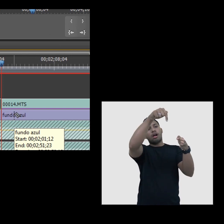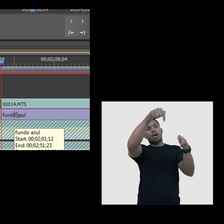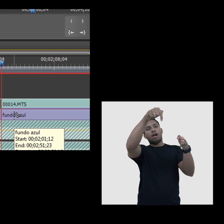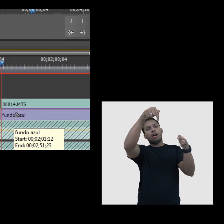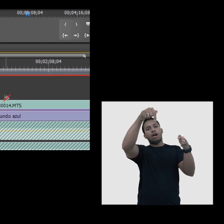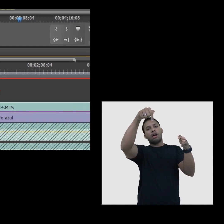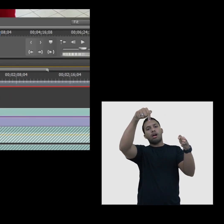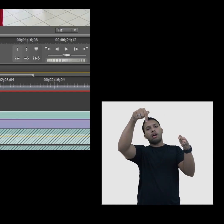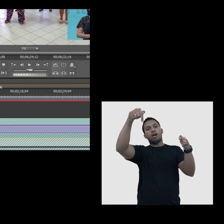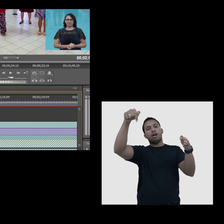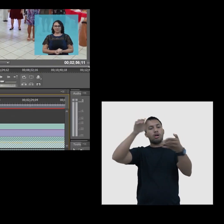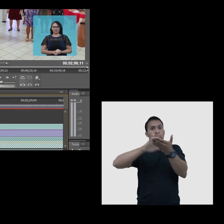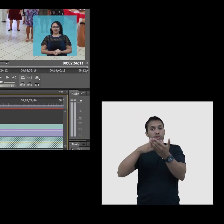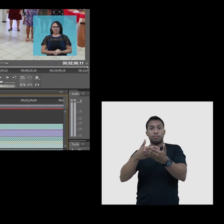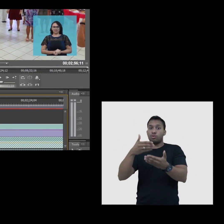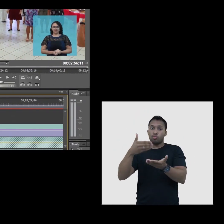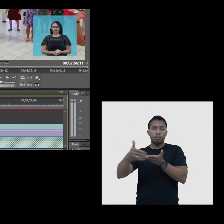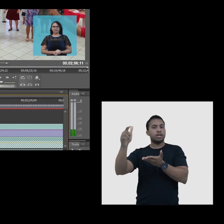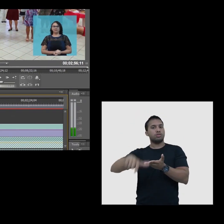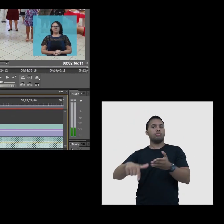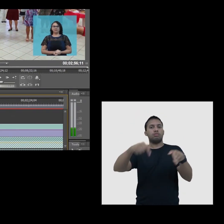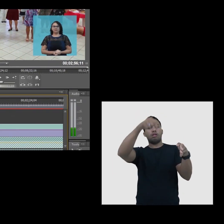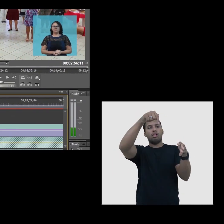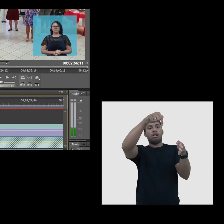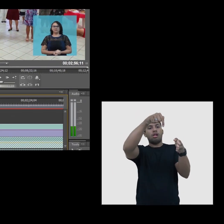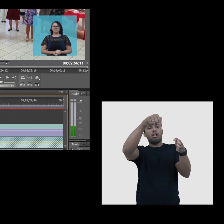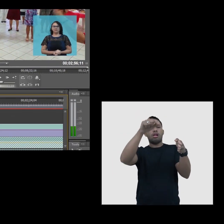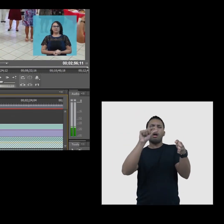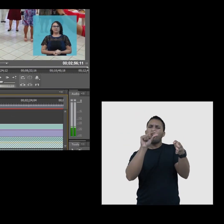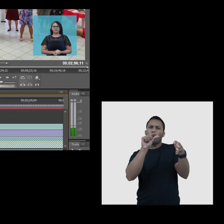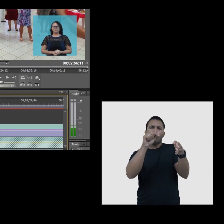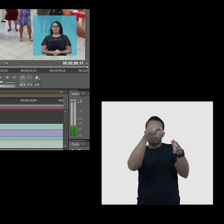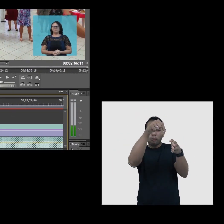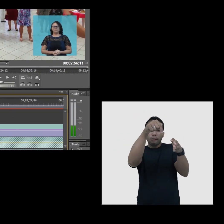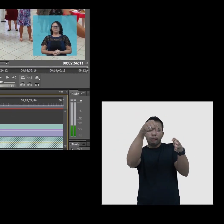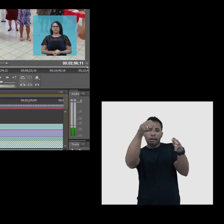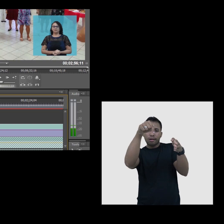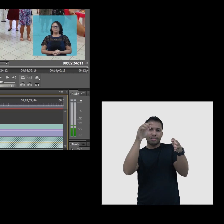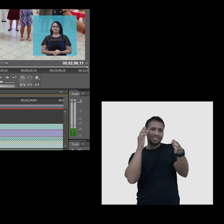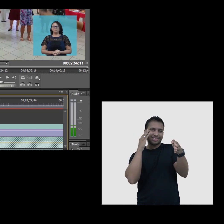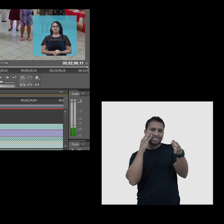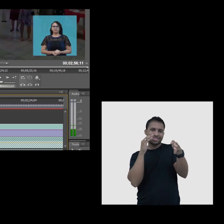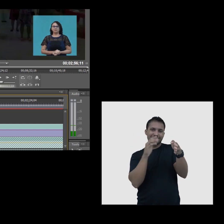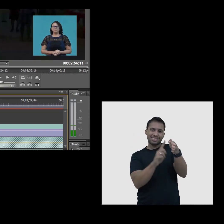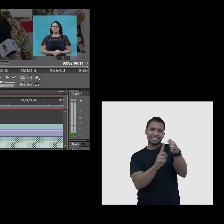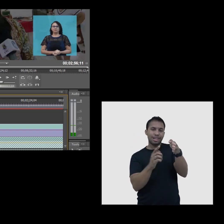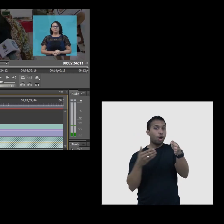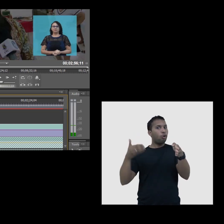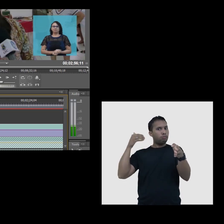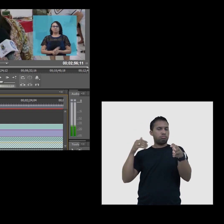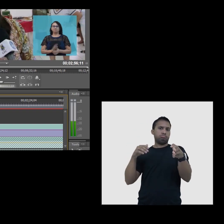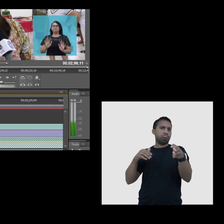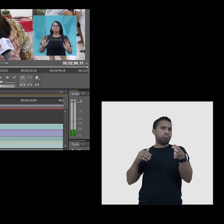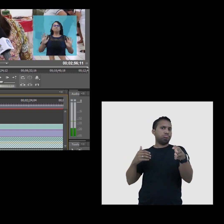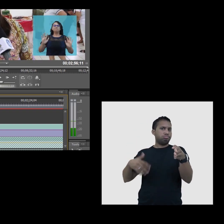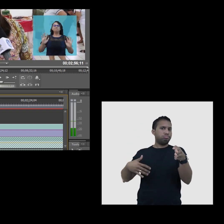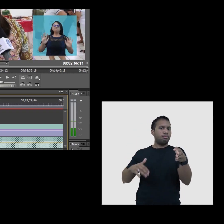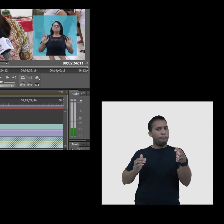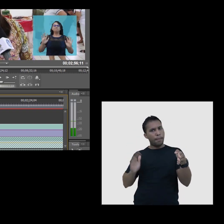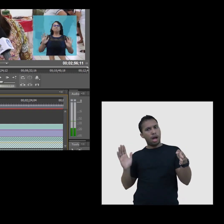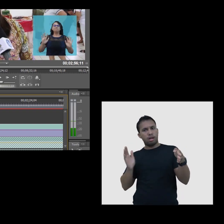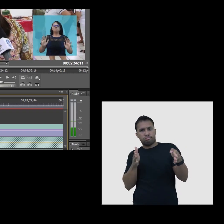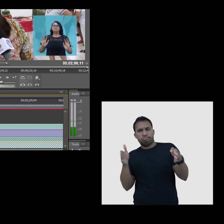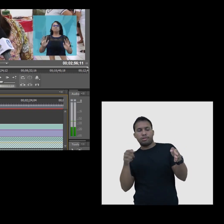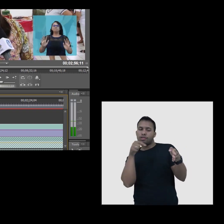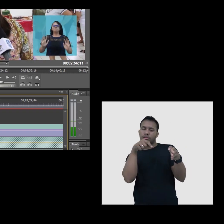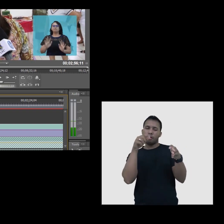o ponto onde, arrastando a agulha, né? O ponto onde o intérprete recomeça a sinalizar. É bem próximo esse aqui, né? No caso, ó, em